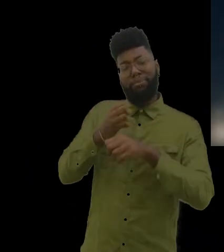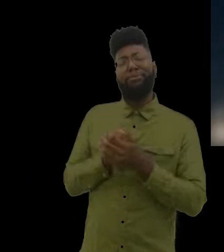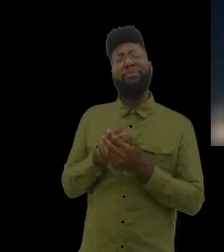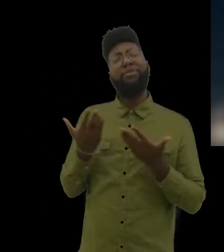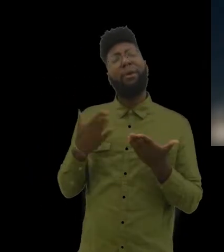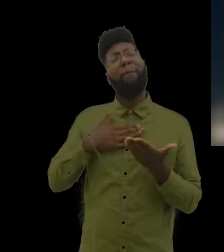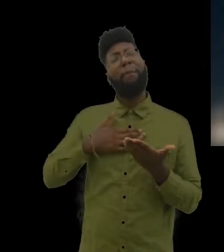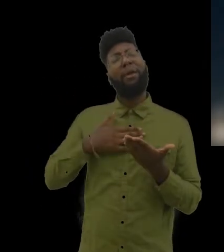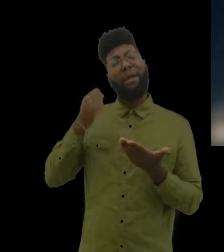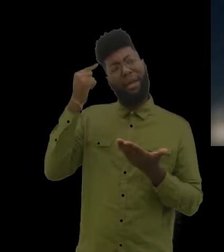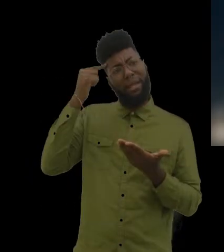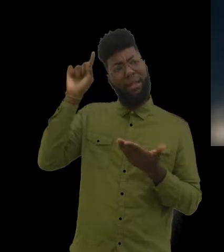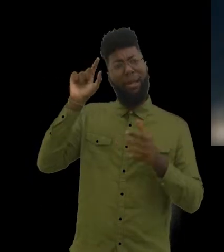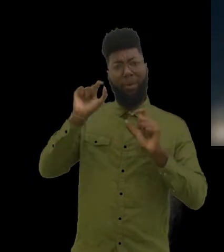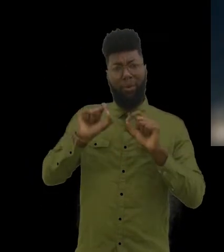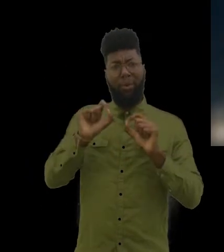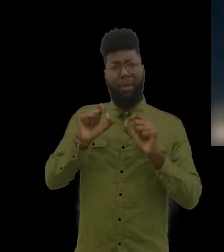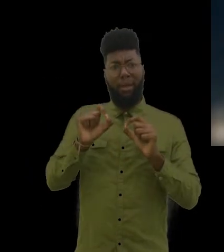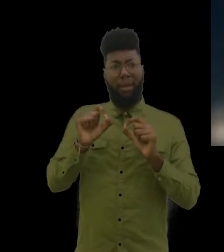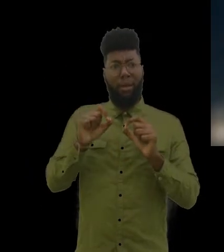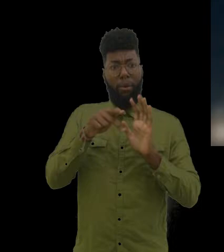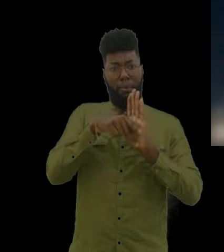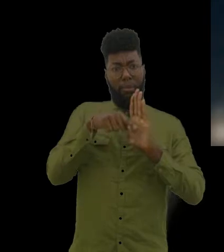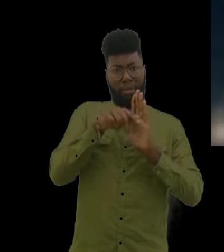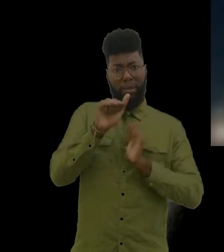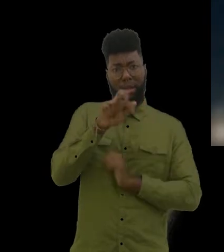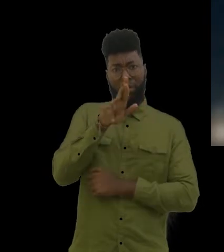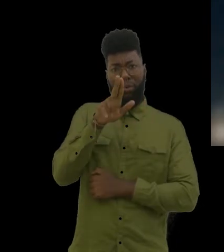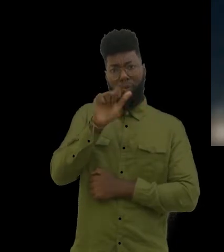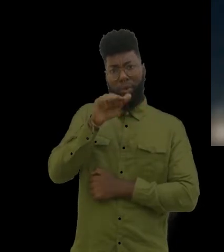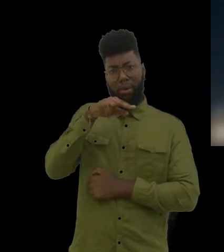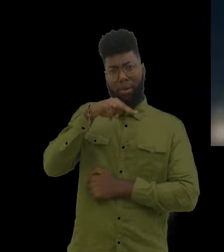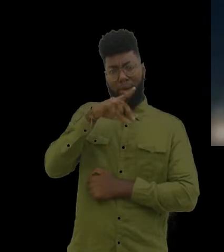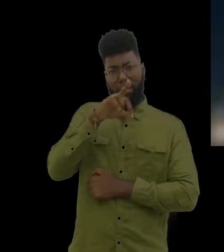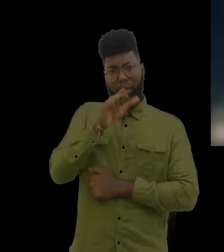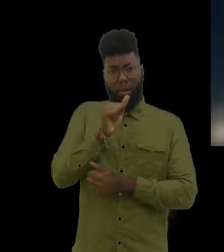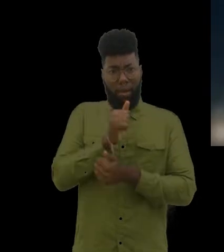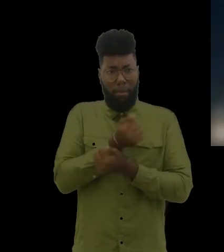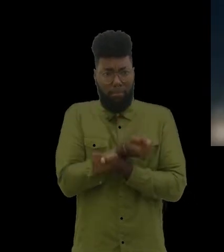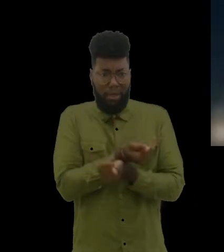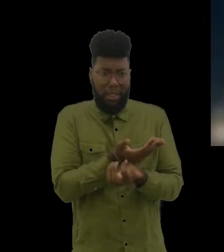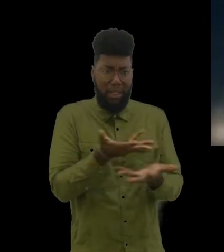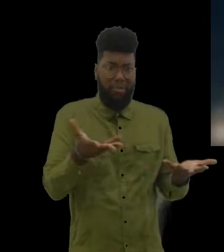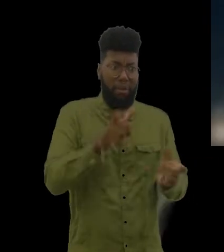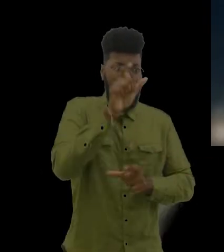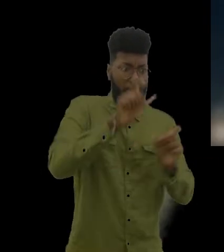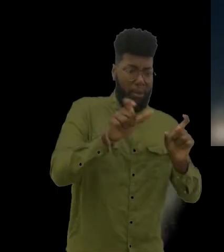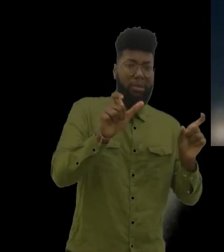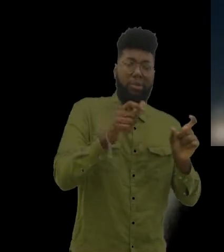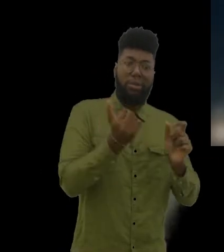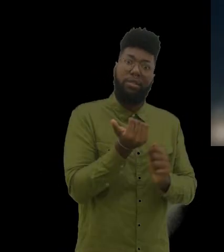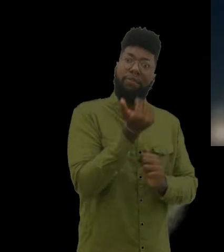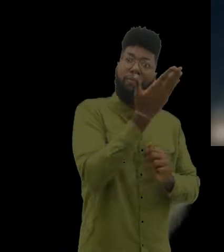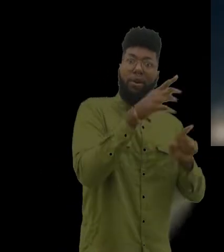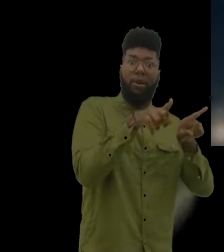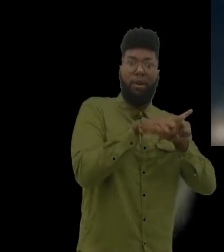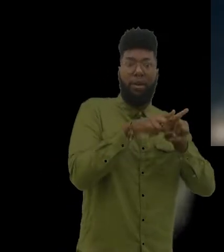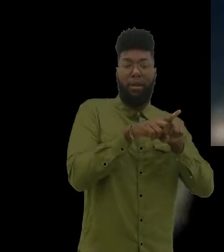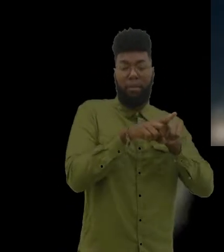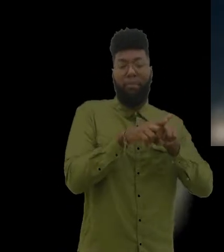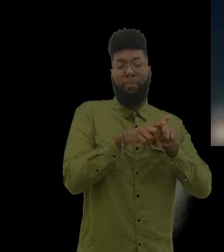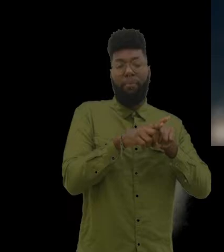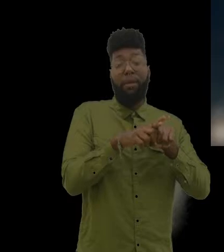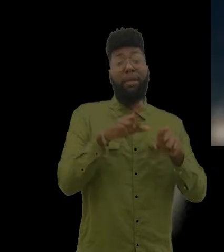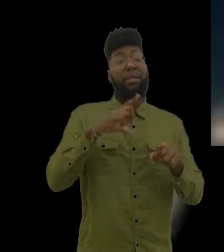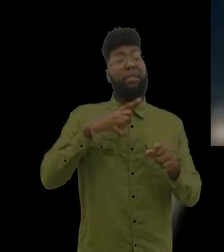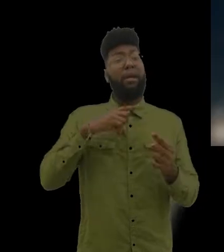além, né? Da comunidade da Cruzeirinho e que ele atingisse um objetivo que é o do projeto de dar